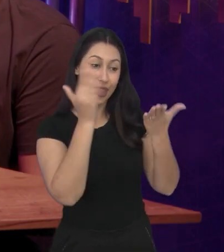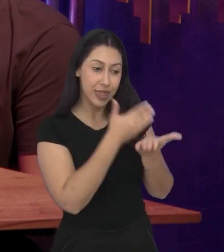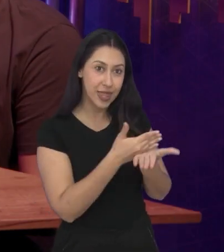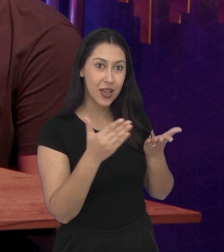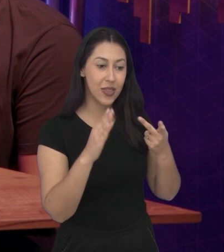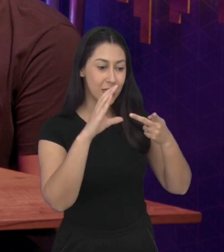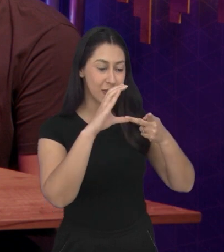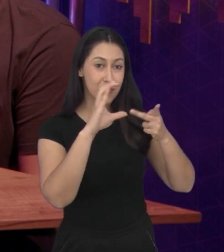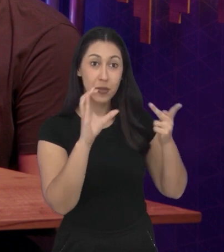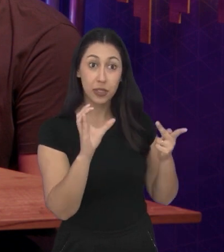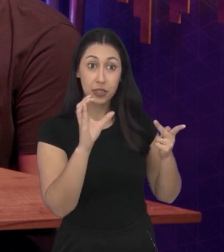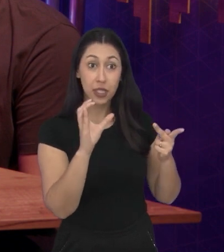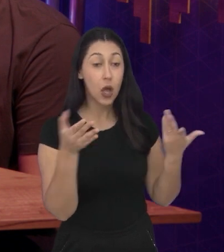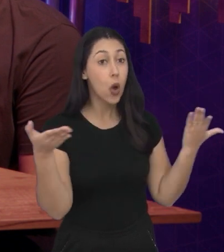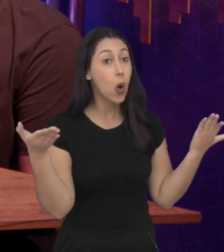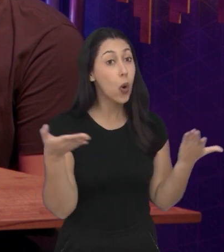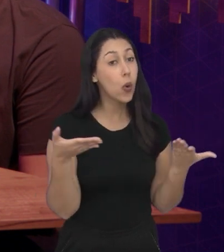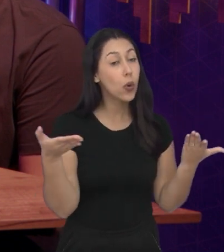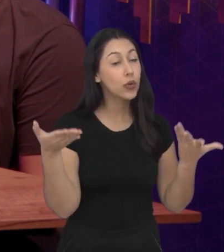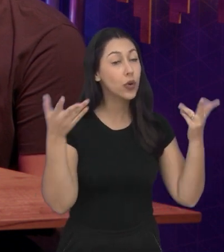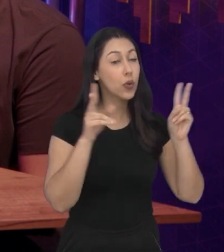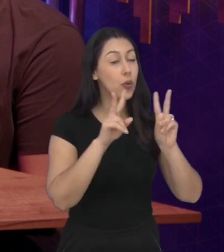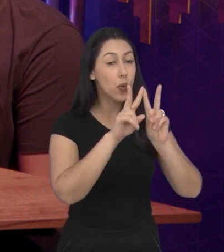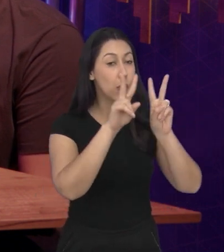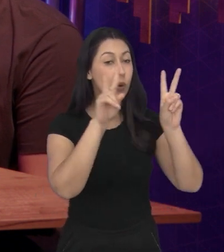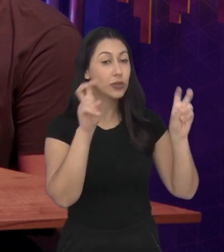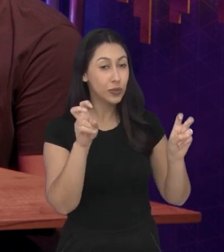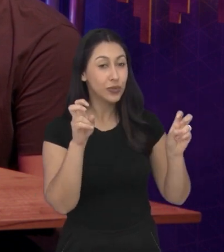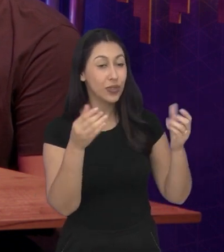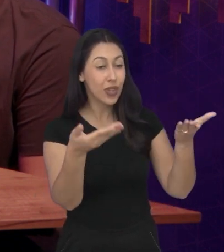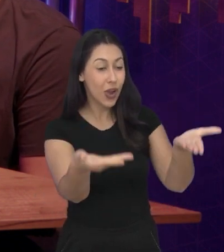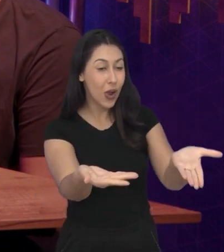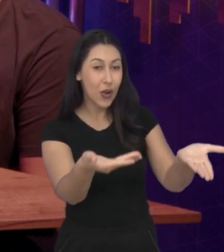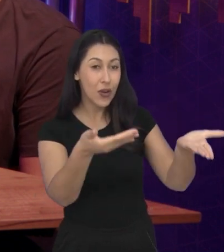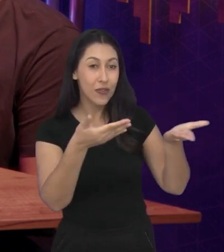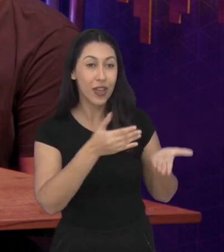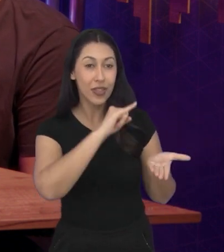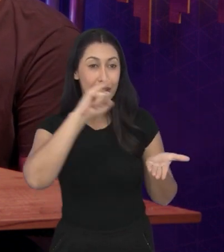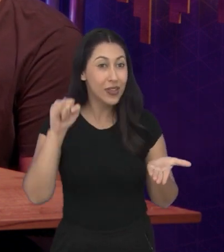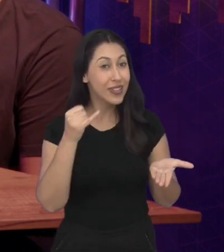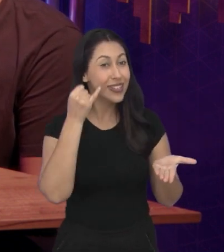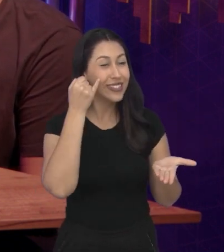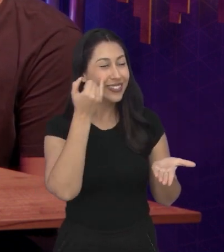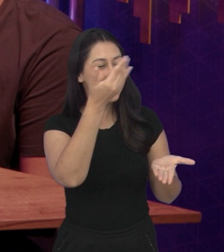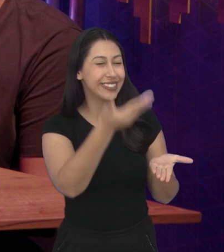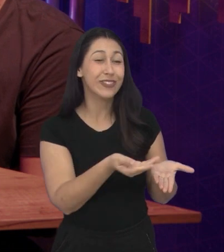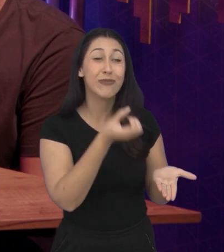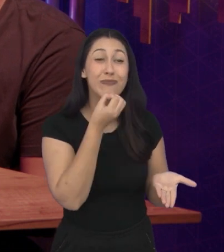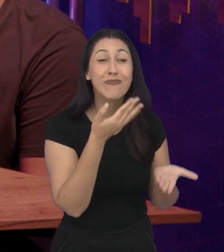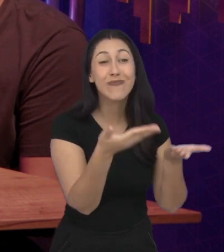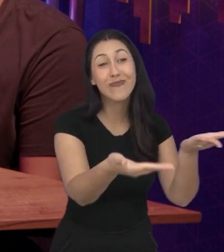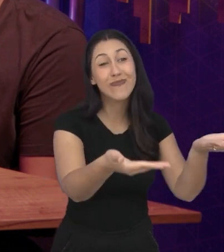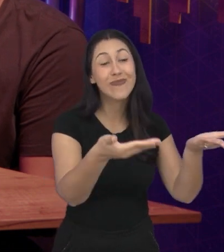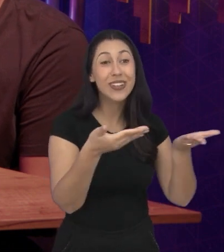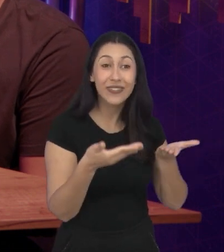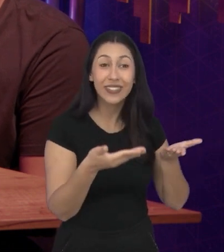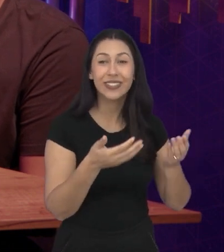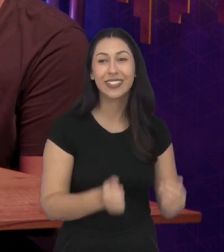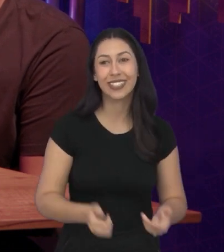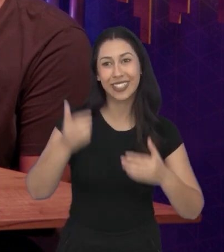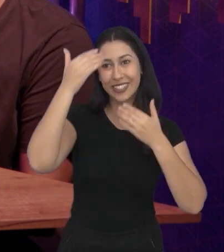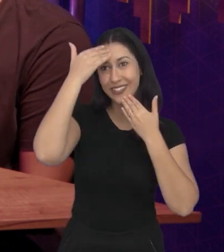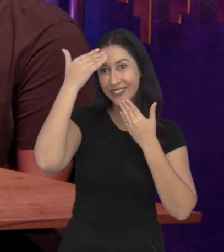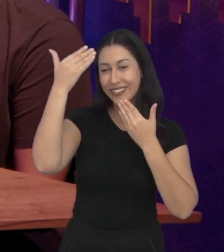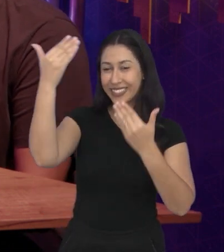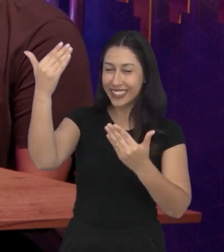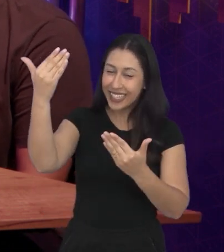Oi gente, tá começando o Pode Ser e no episódio de hoje o nosso convidado ilustre é o João Delfino. João, seja muito bem-vindo ao Pode